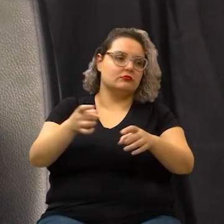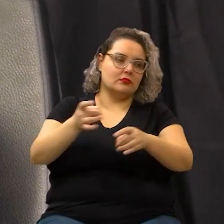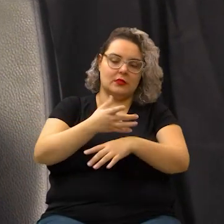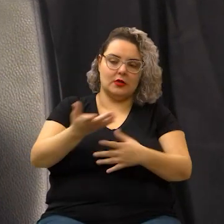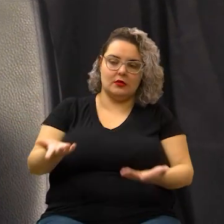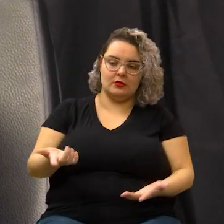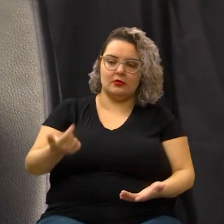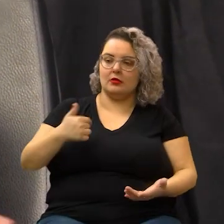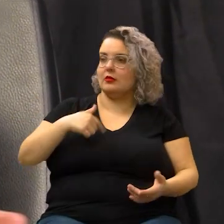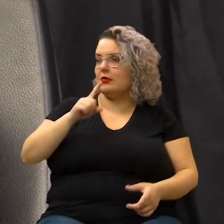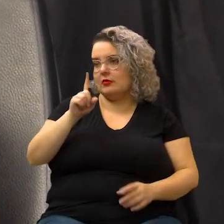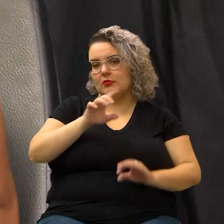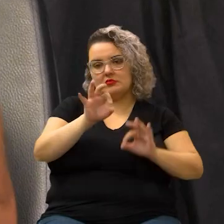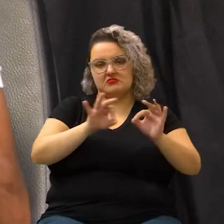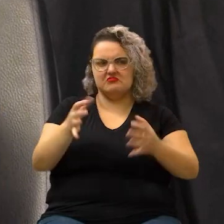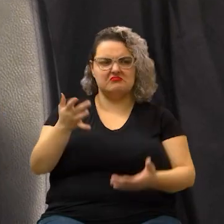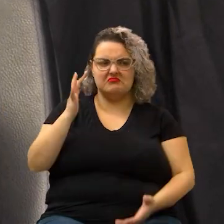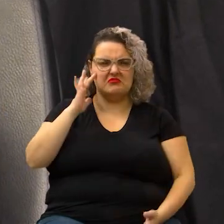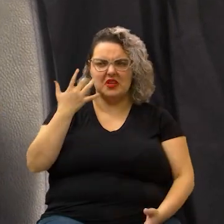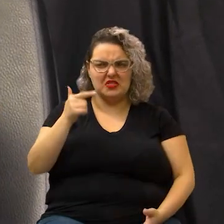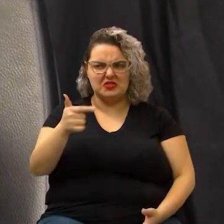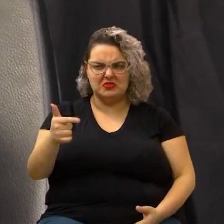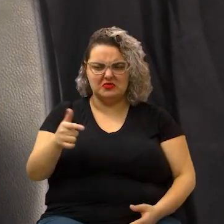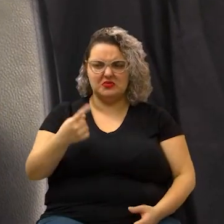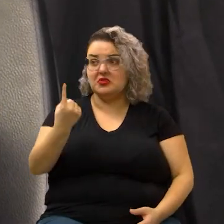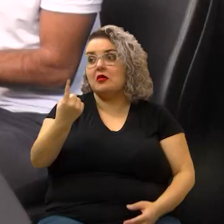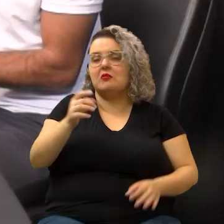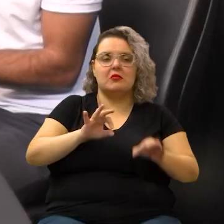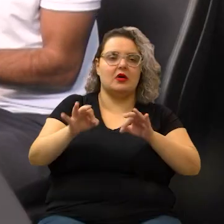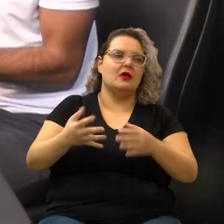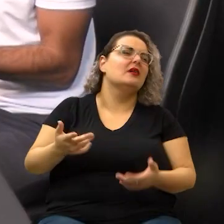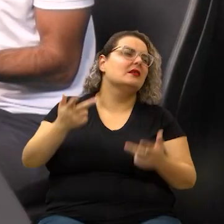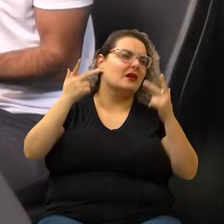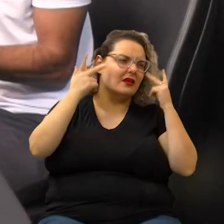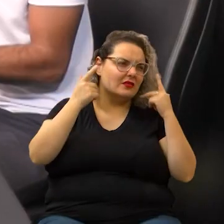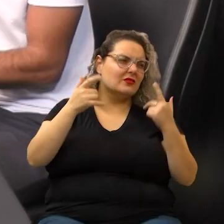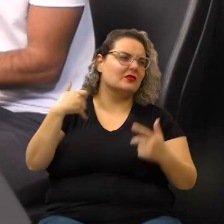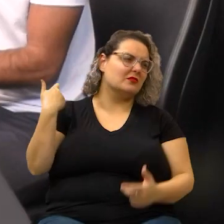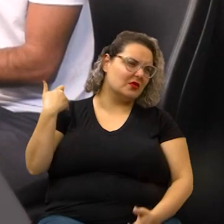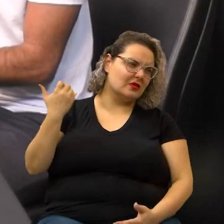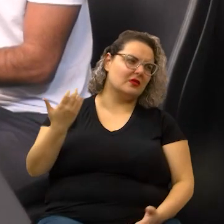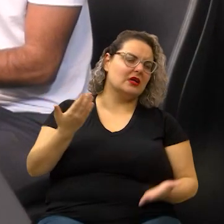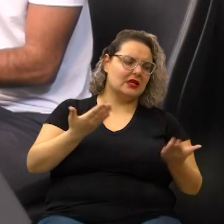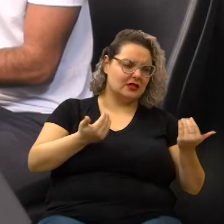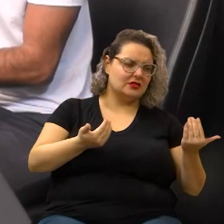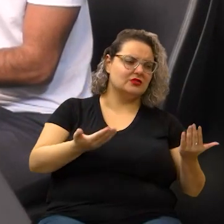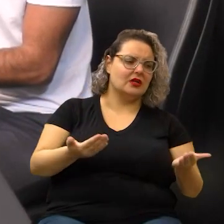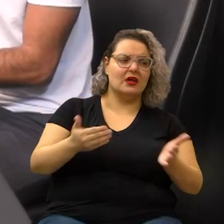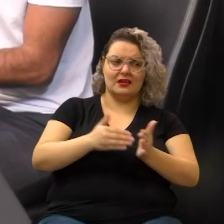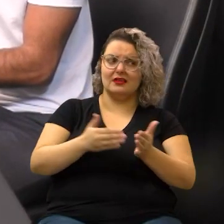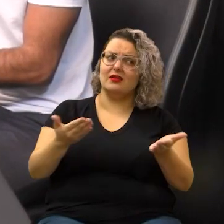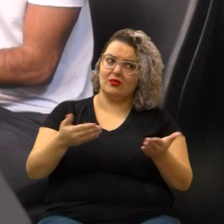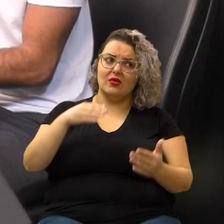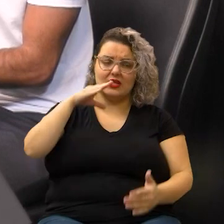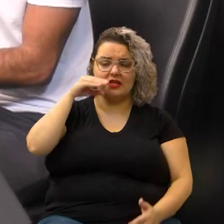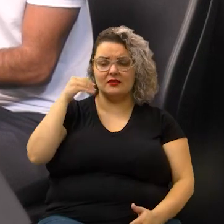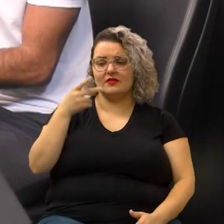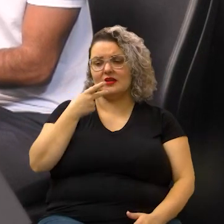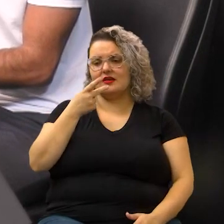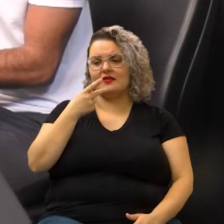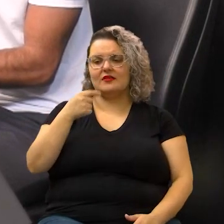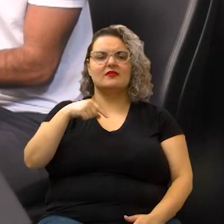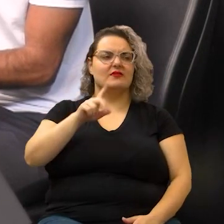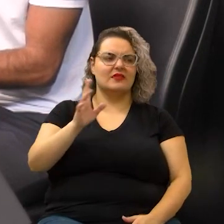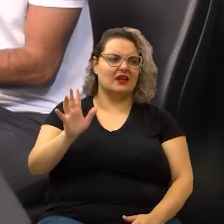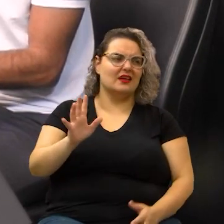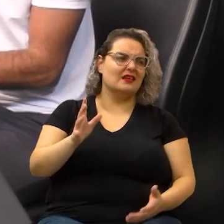Né? Eu não era o organizador, porque eu acho que não tinha um organizador. Faz parte da idade mesmo, né? O jovem... Até hoje os adolescentes